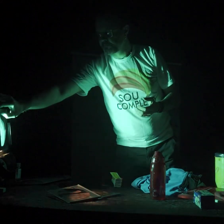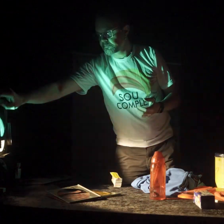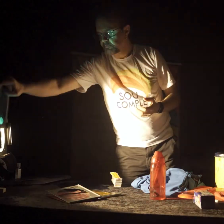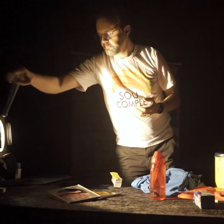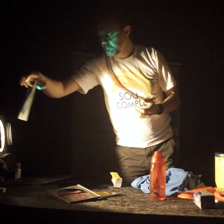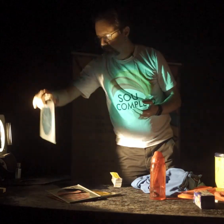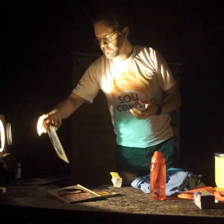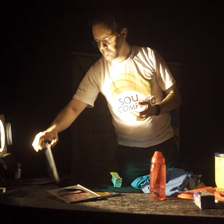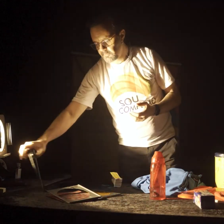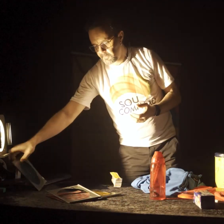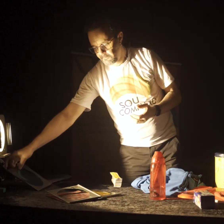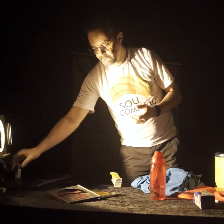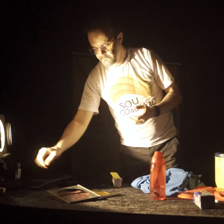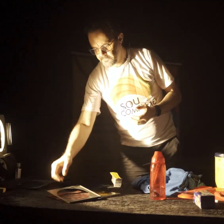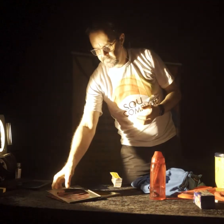ciano